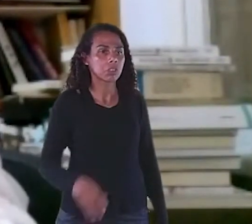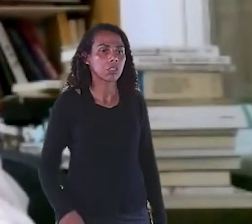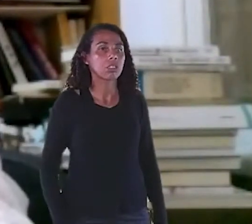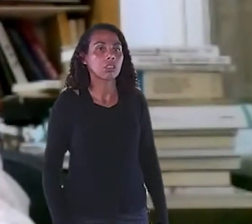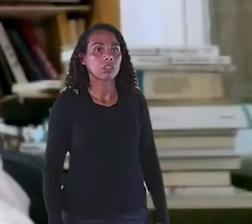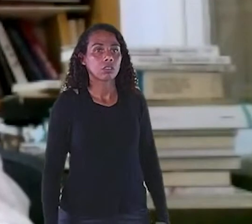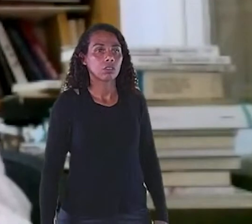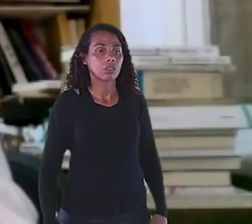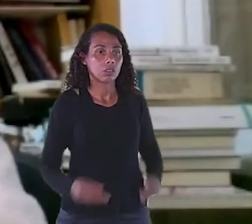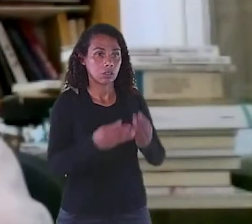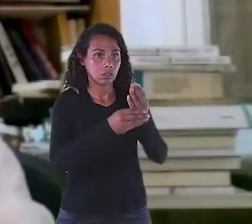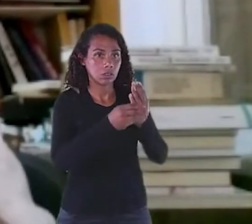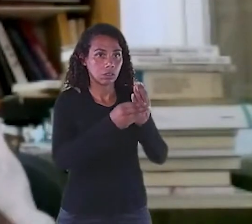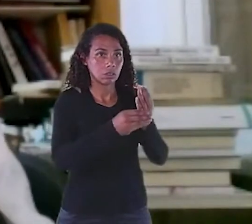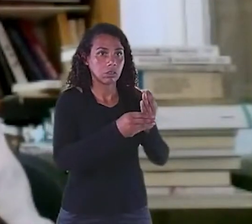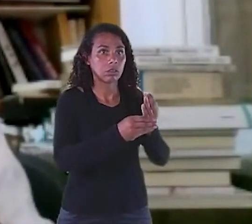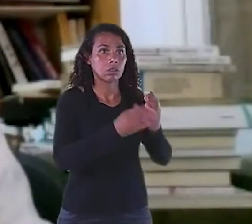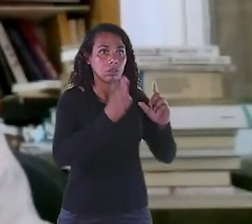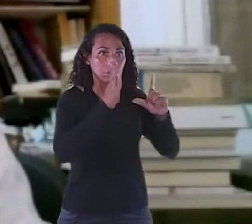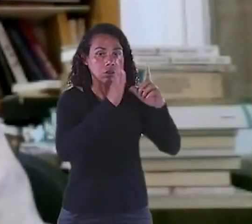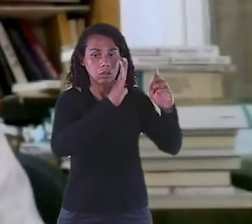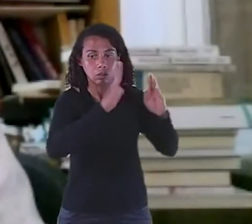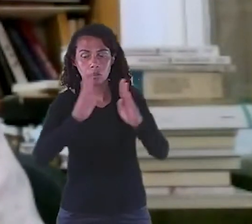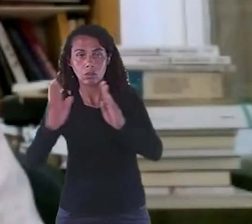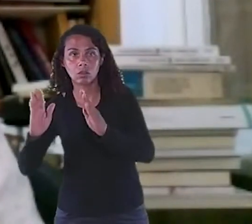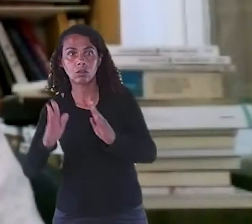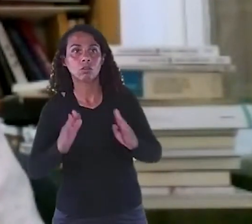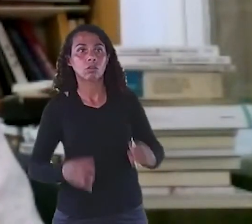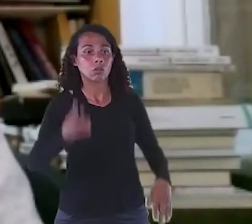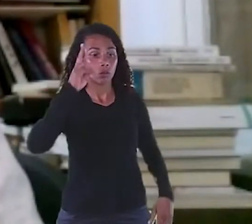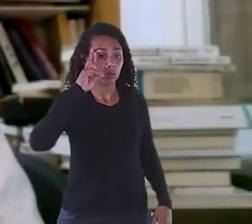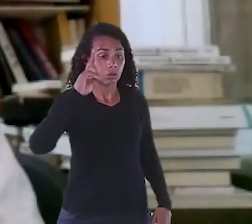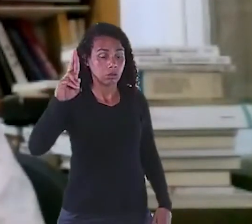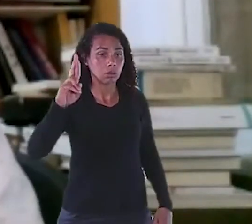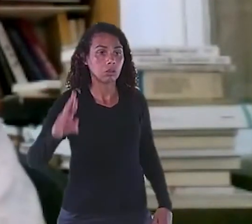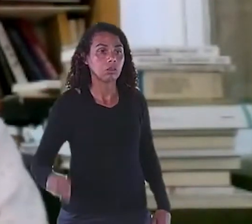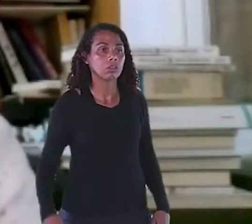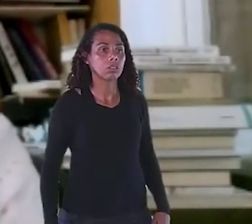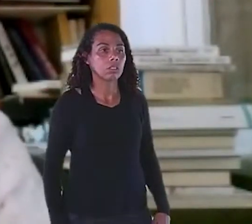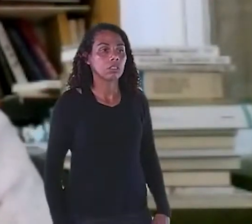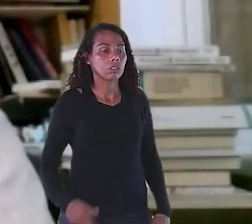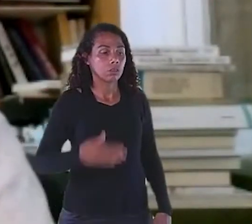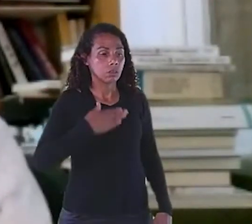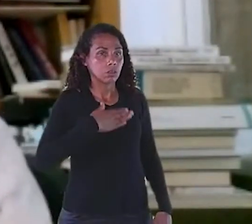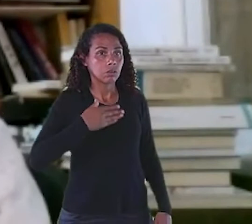gostaria, senhor Werneck, que o senhor viesse nos visitar, porque nós o estimamos muito.